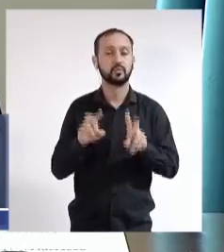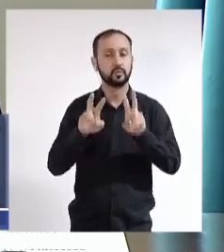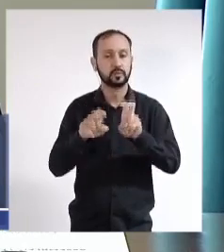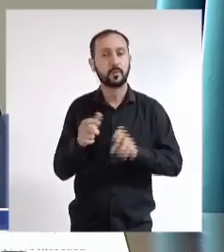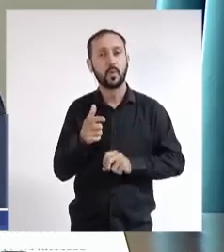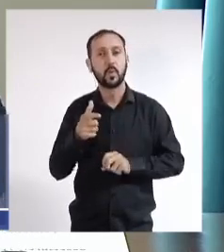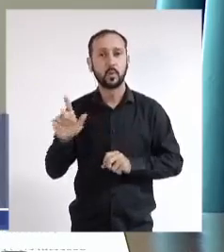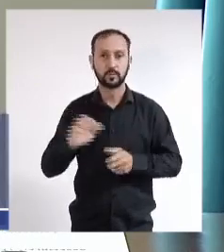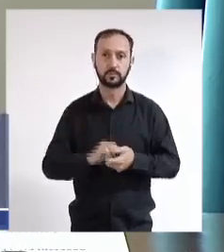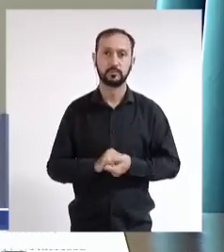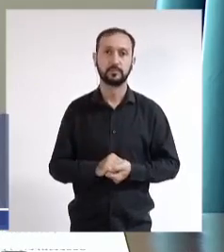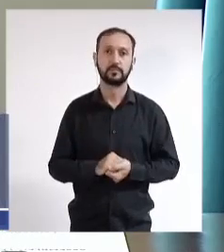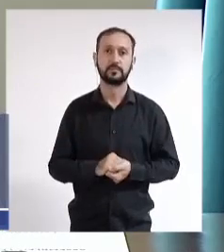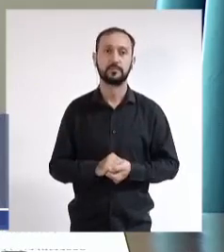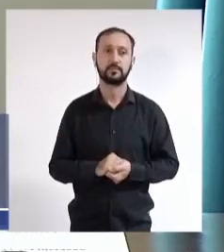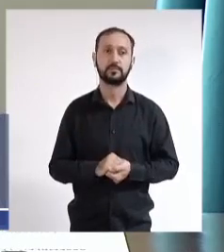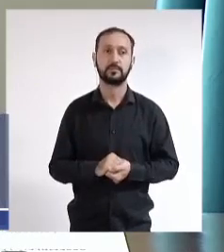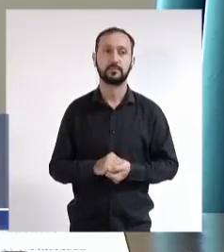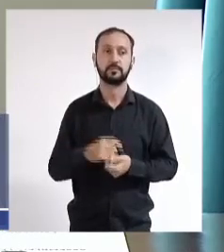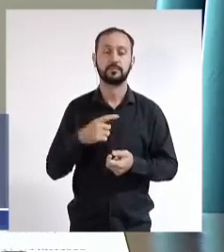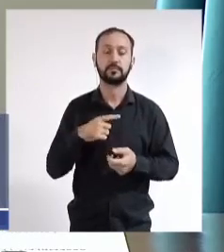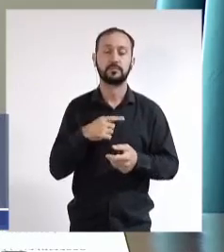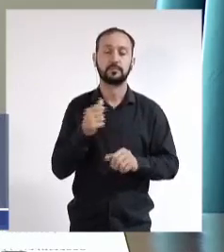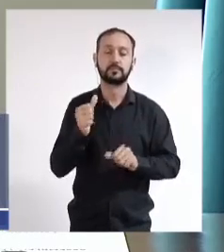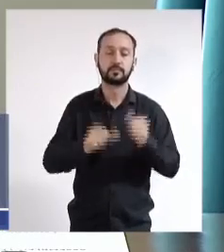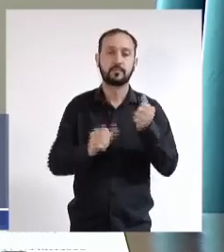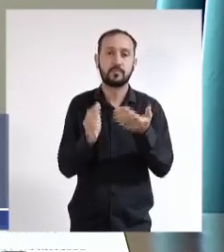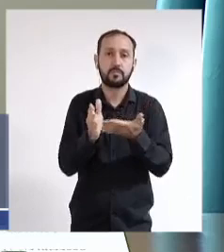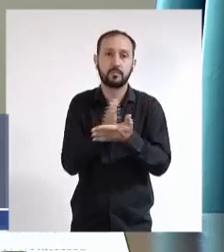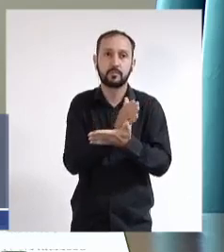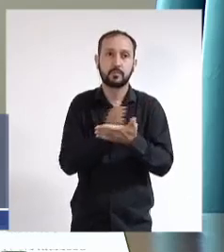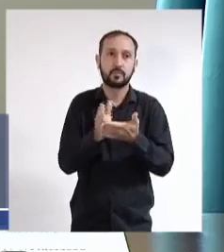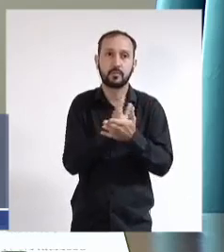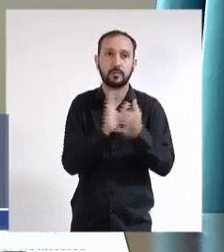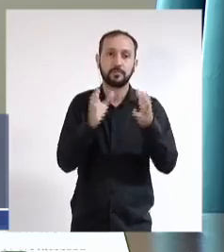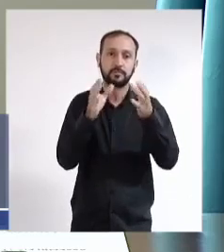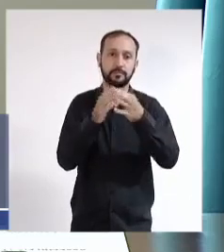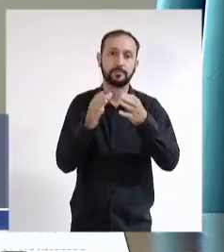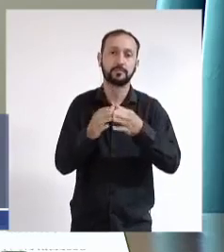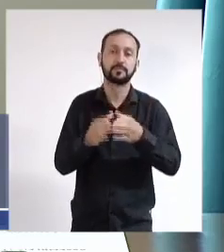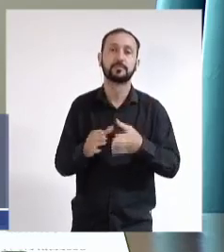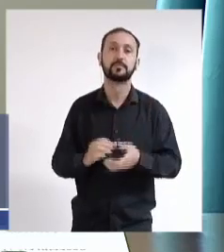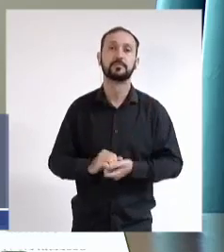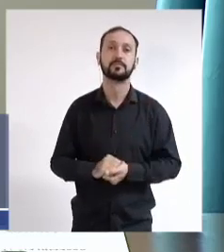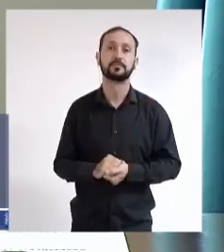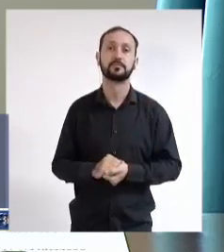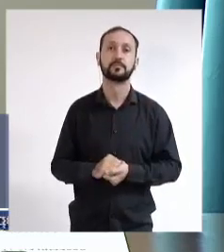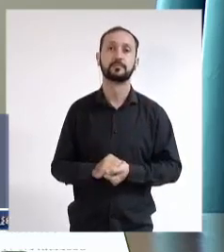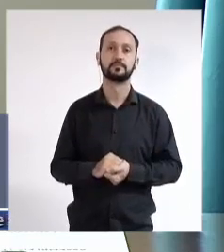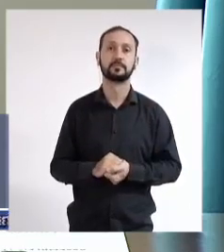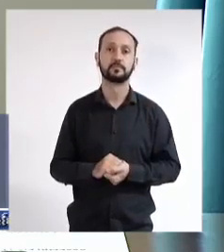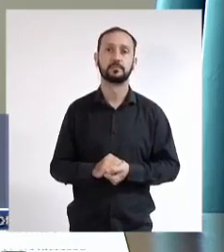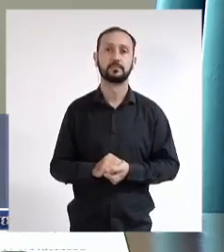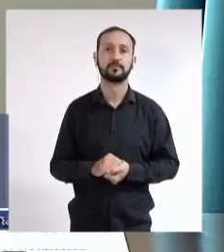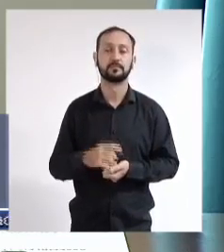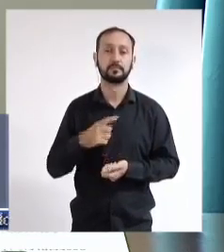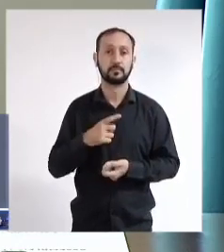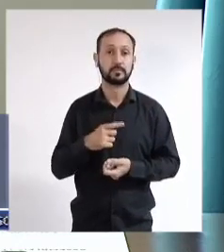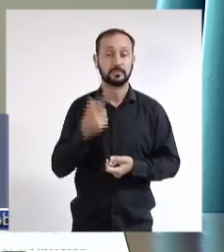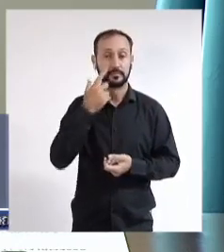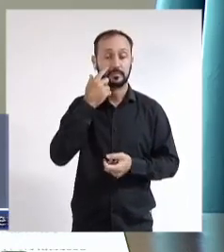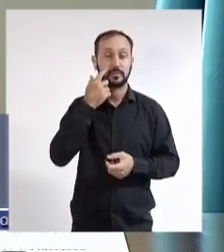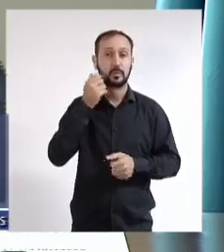porque nós vamos a infiltrar por blocos né então dentro da